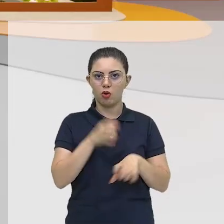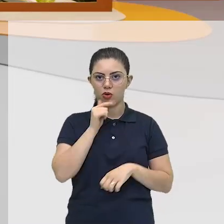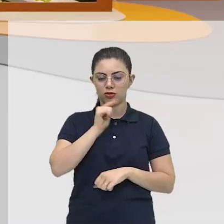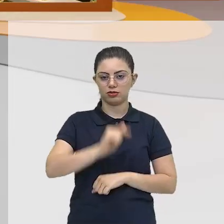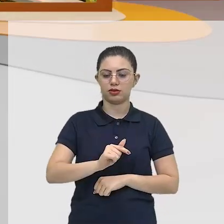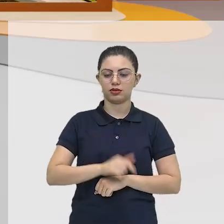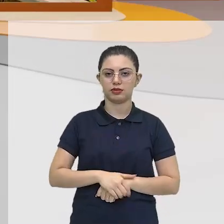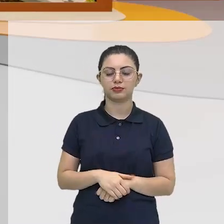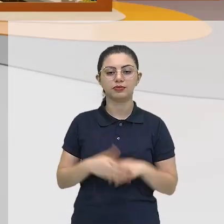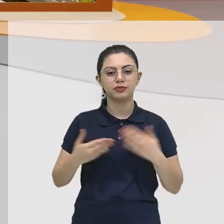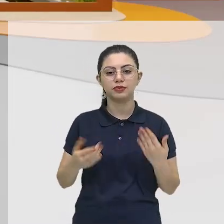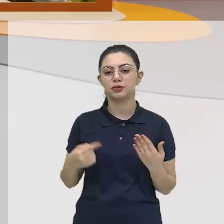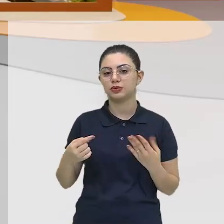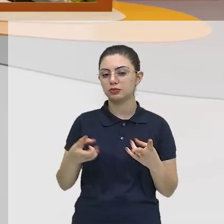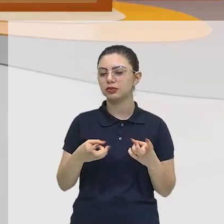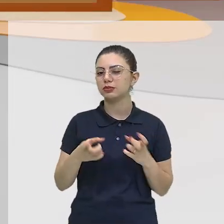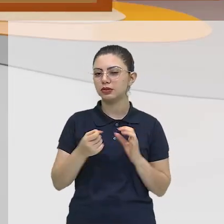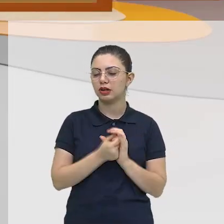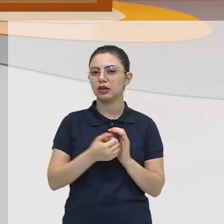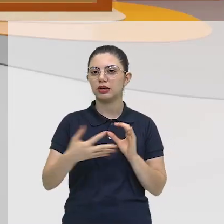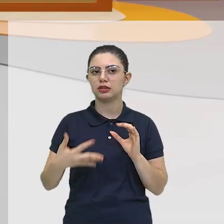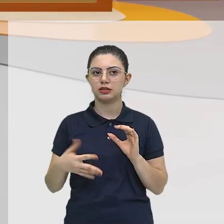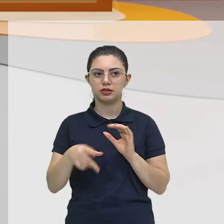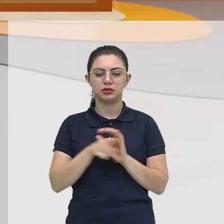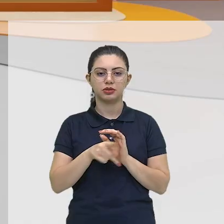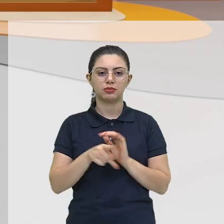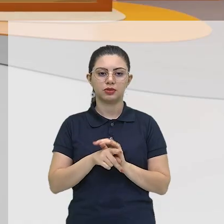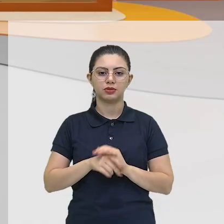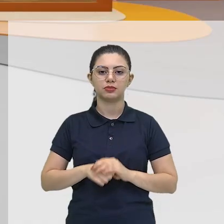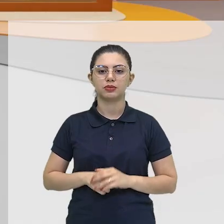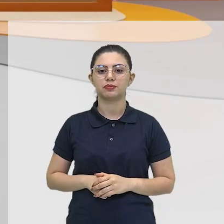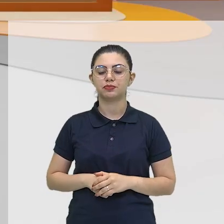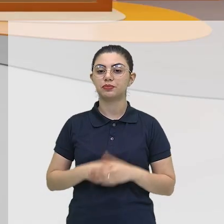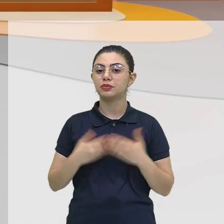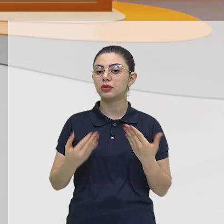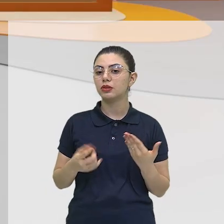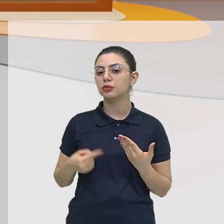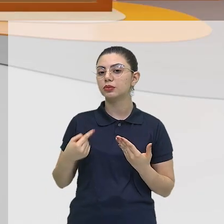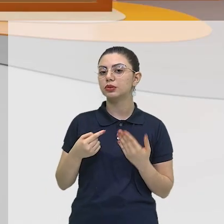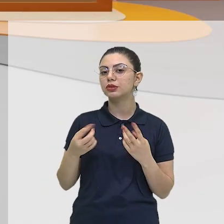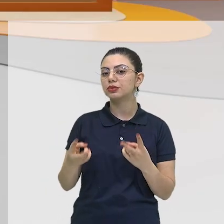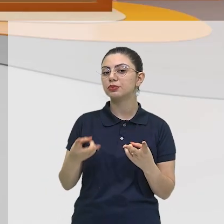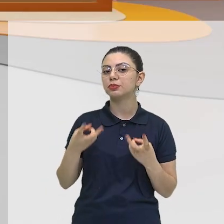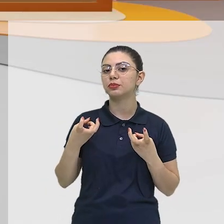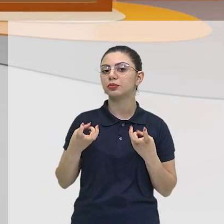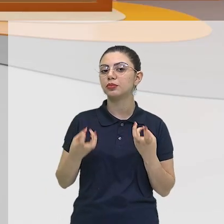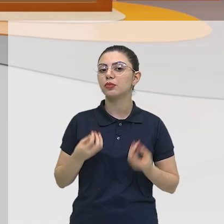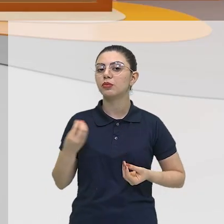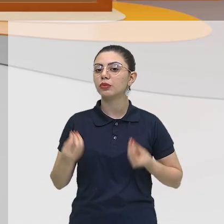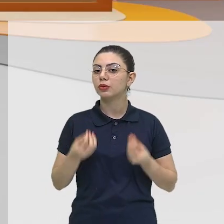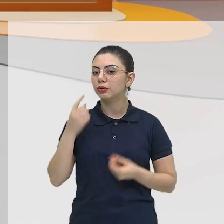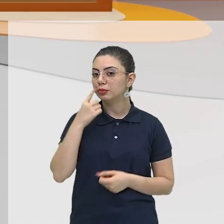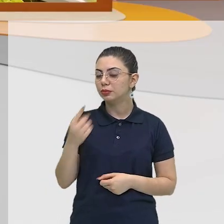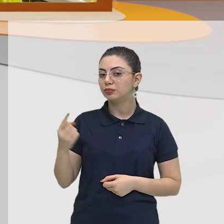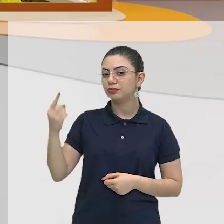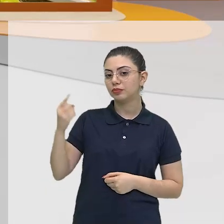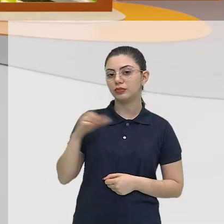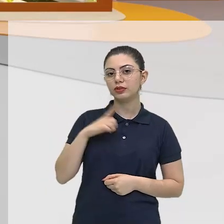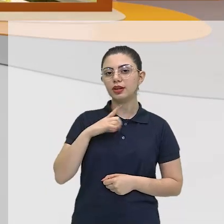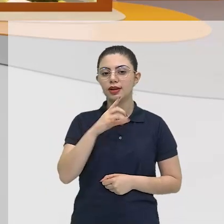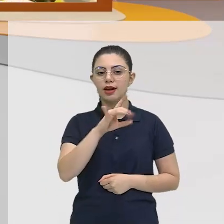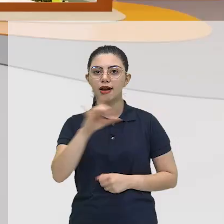tá? Então a gente observa essas características e que mostra para a gente, né, que cada tipo